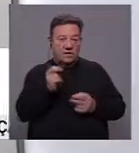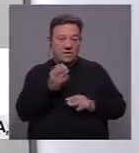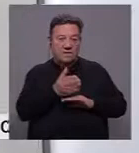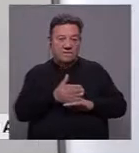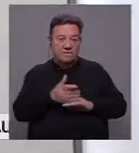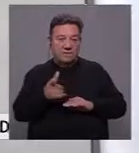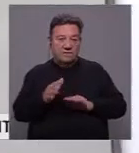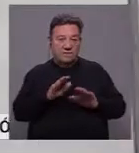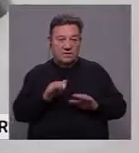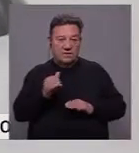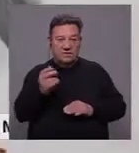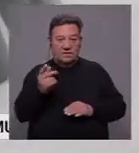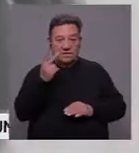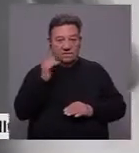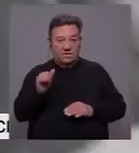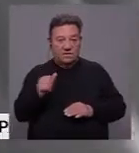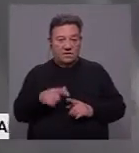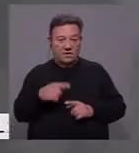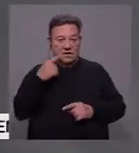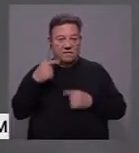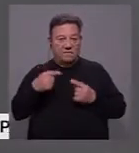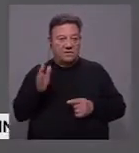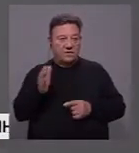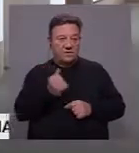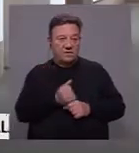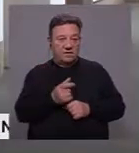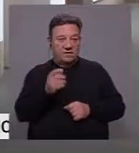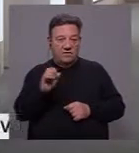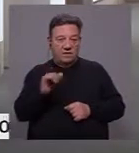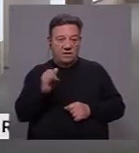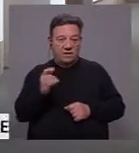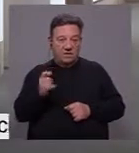exposição e numa terceira fase da vida de José Rodrigues, nas suas viagens que faz ao Oriente,